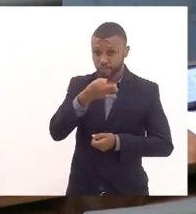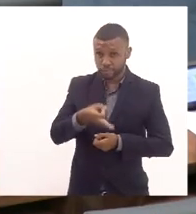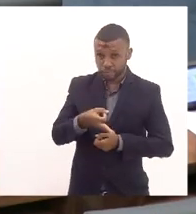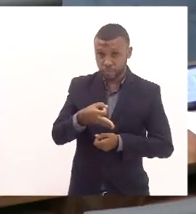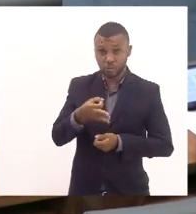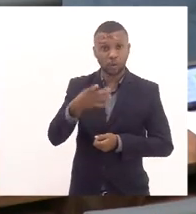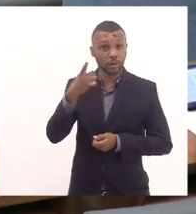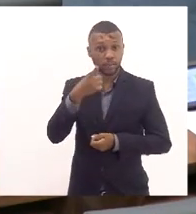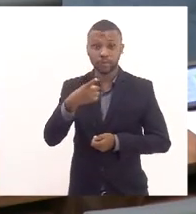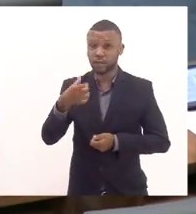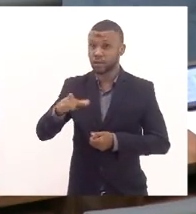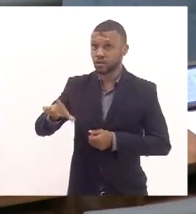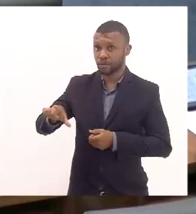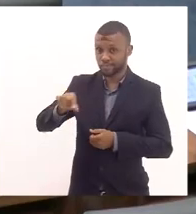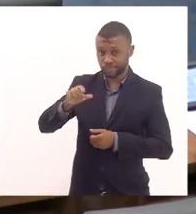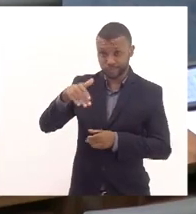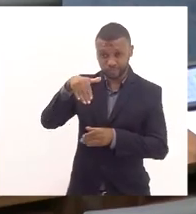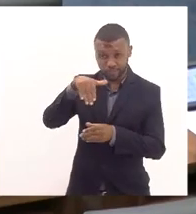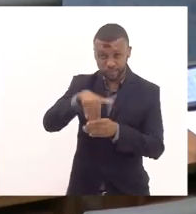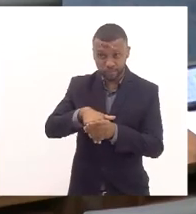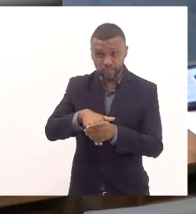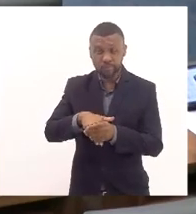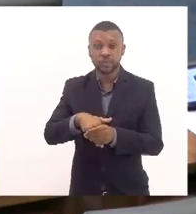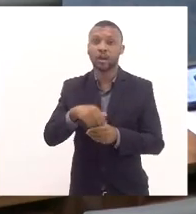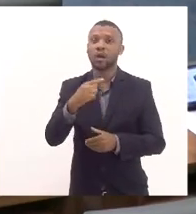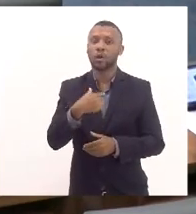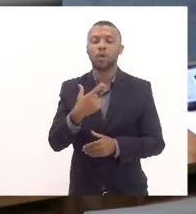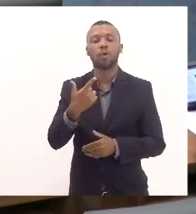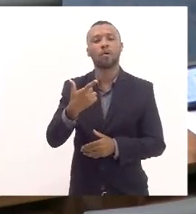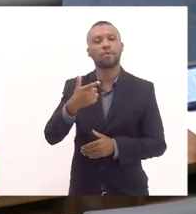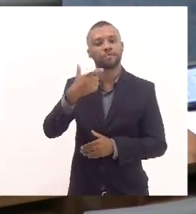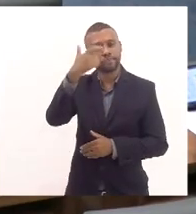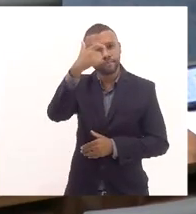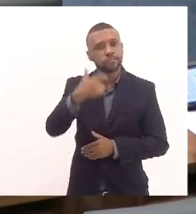Eleita viu seu Murilo estarei